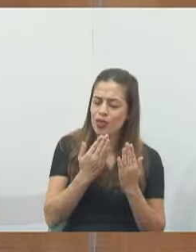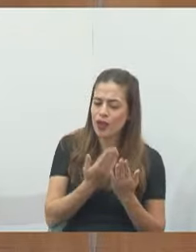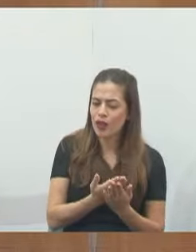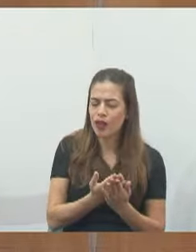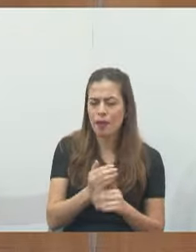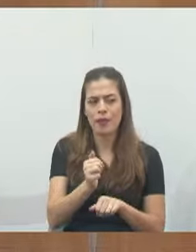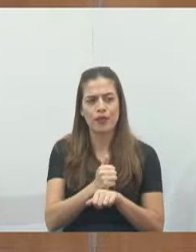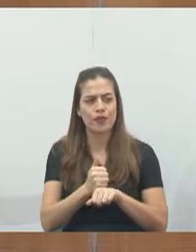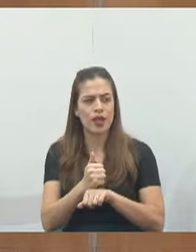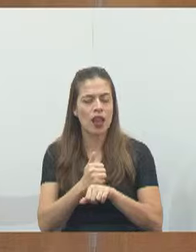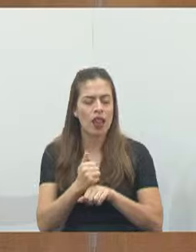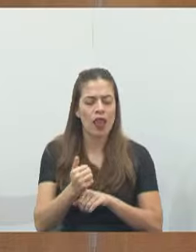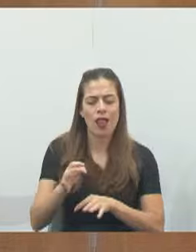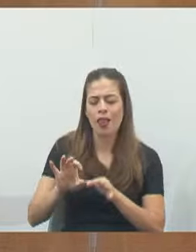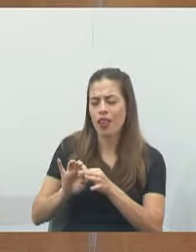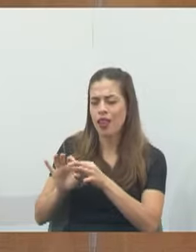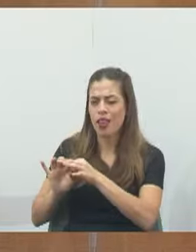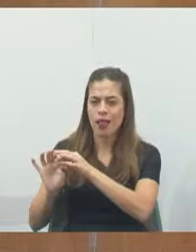pela profissão,